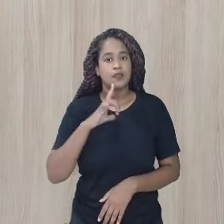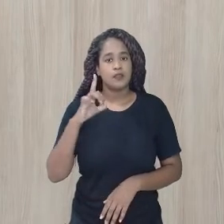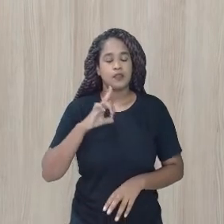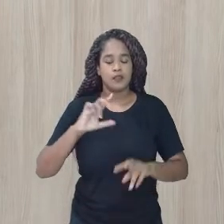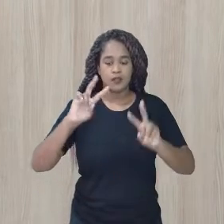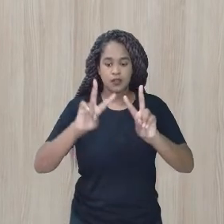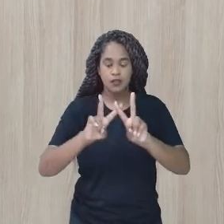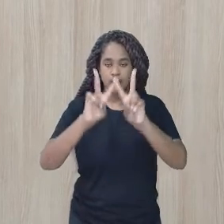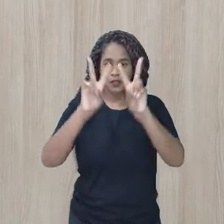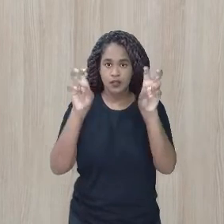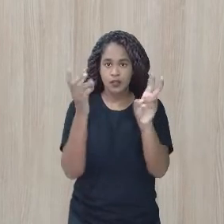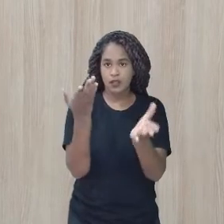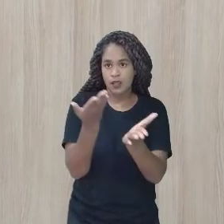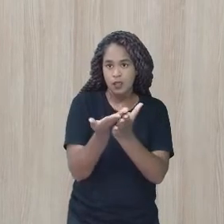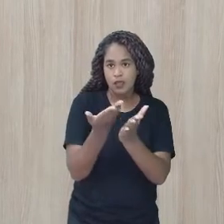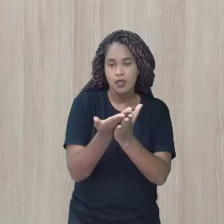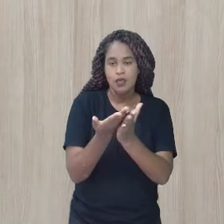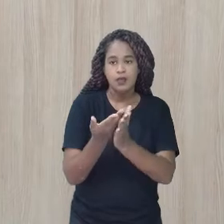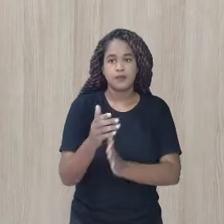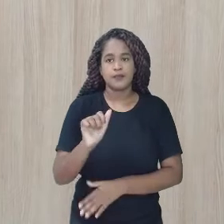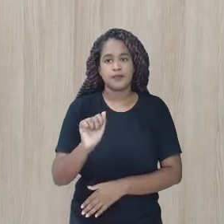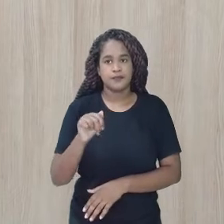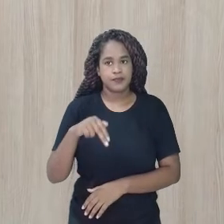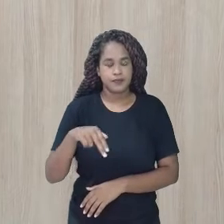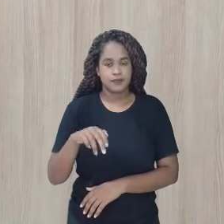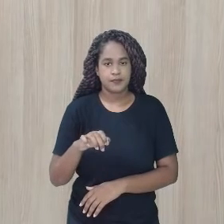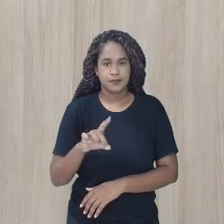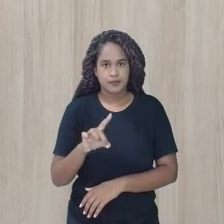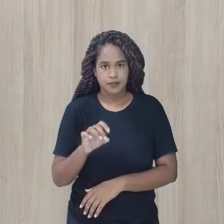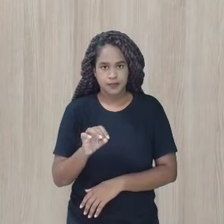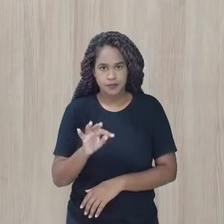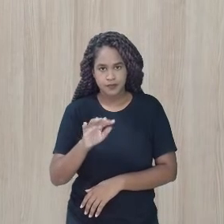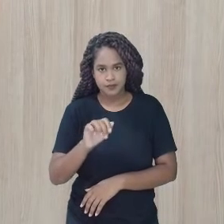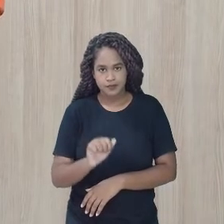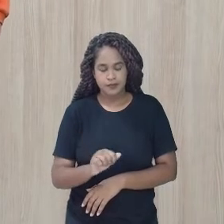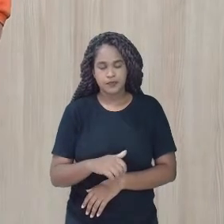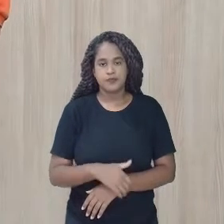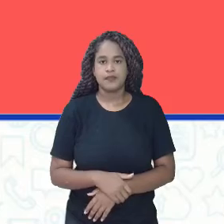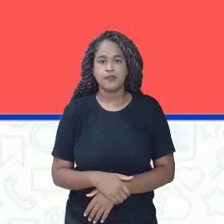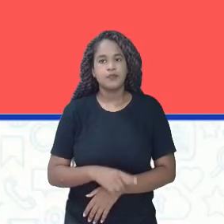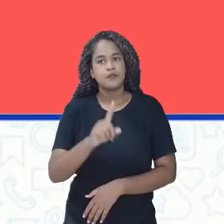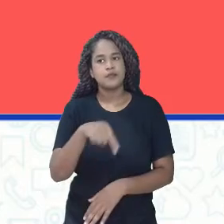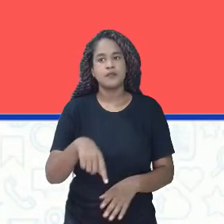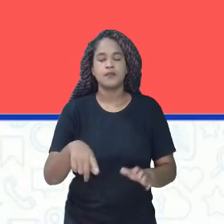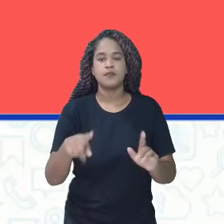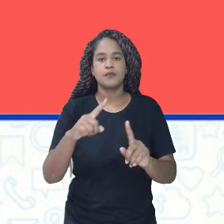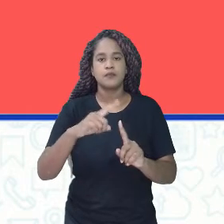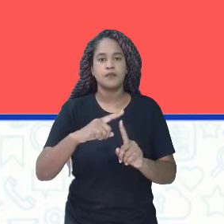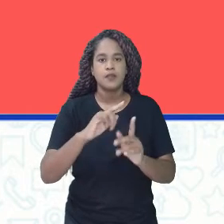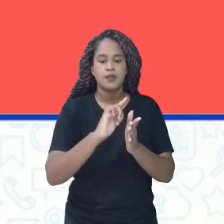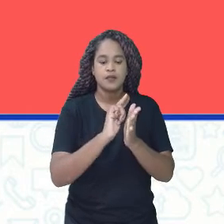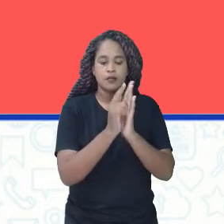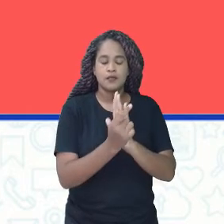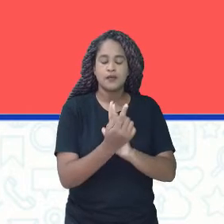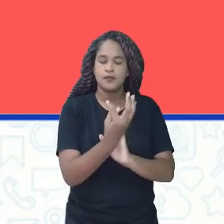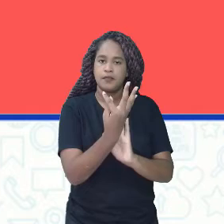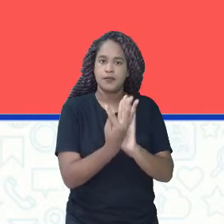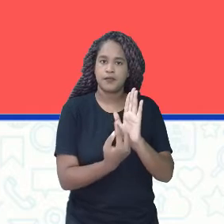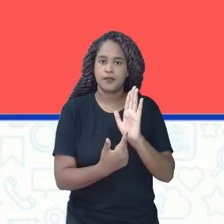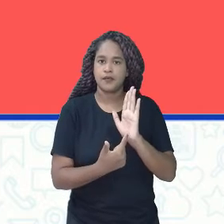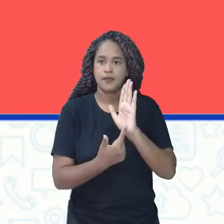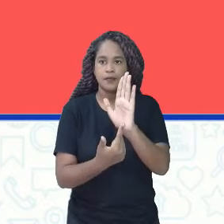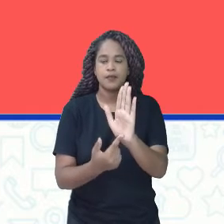nossa aula é a anedota, não é? Já vimos na primeira aula, a anedota é um gênero textual que